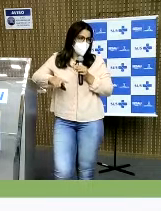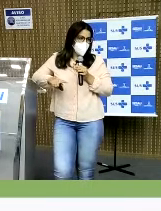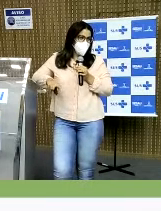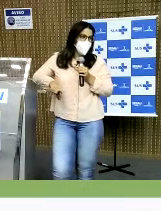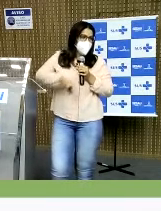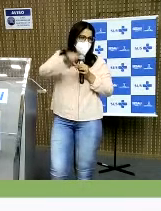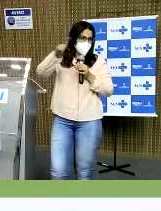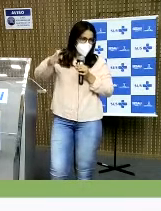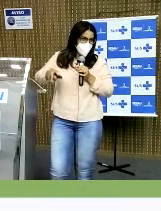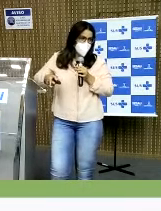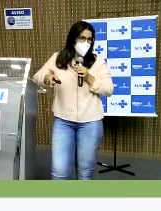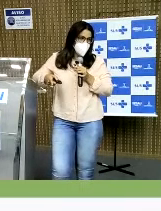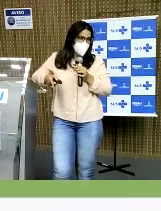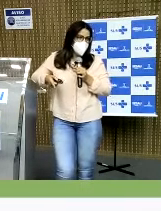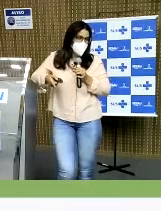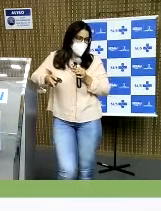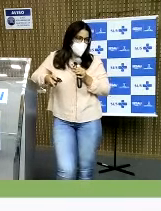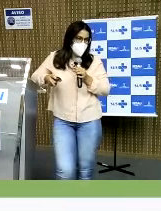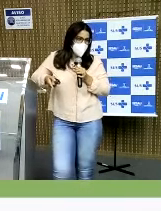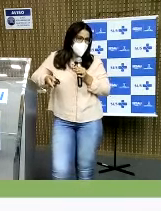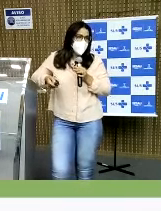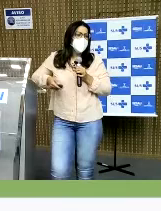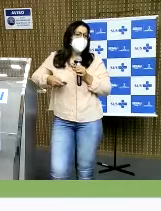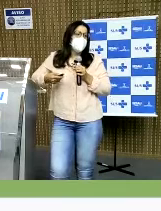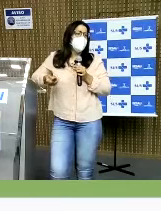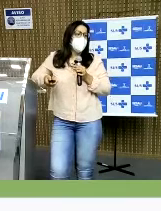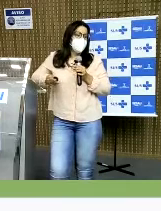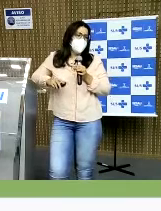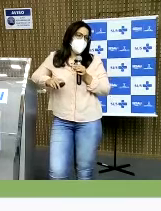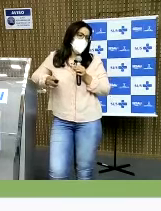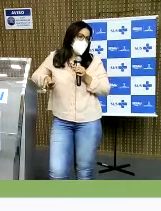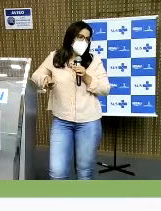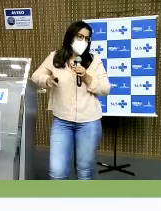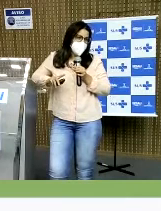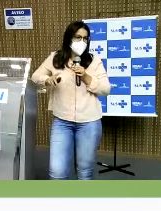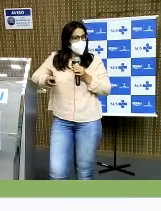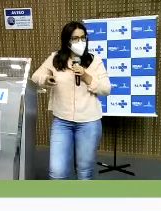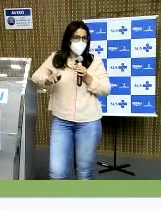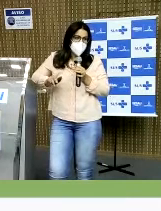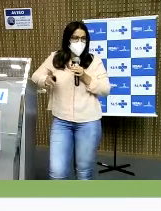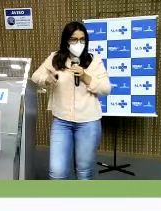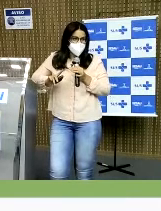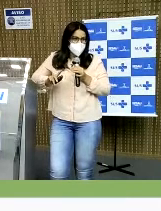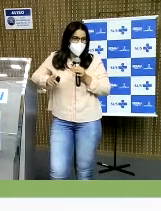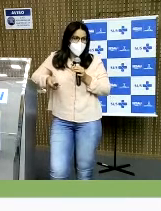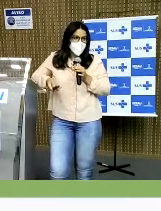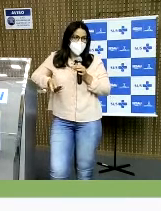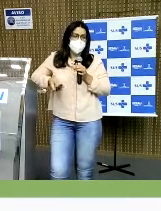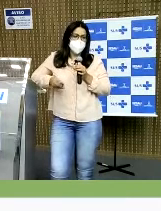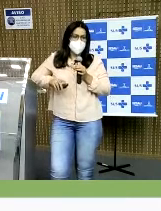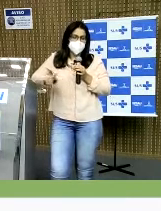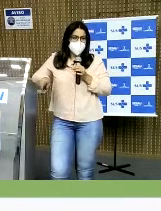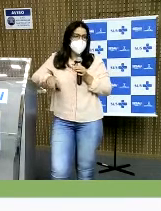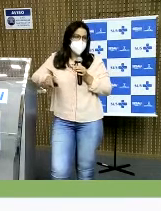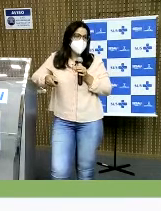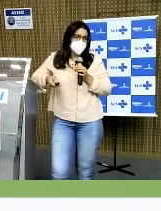iniciaram no final do ano e atravessaram, né, o início de 2021. E aí, como ele pega o primeiro semestre, então fica um pouco casado. Mas